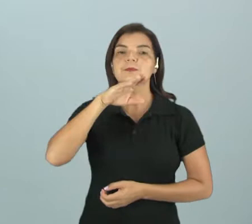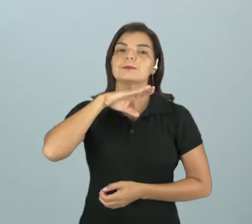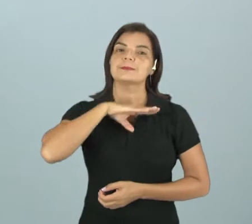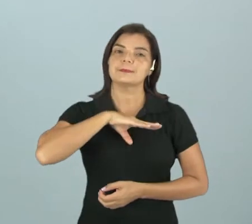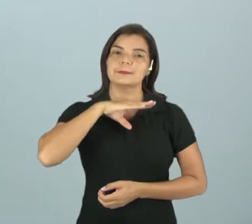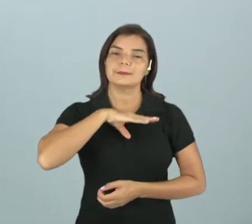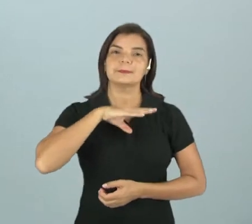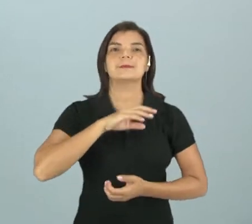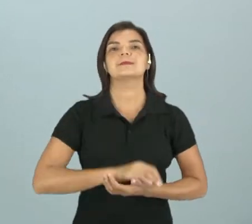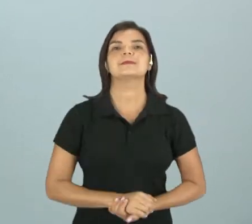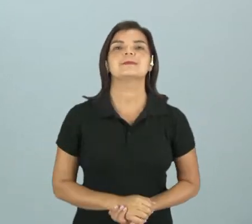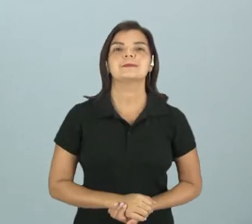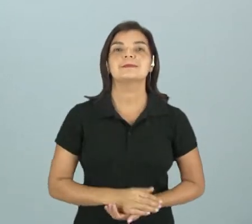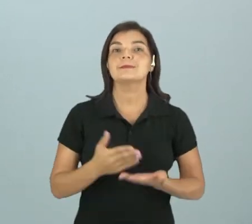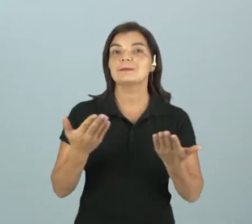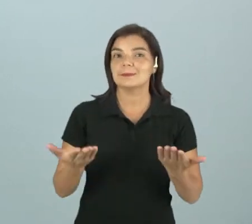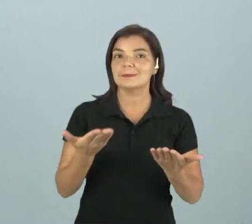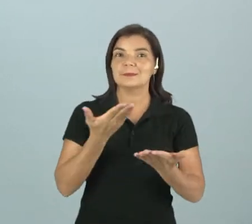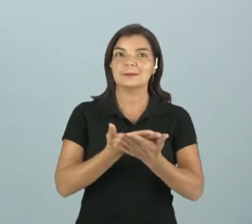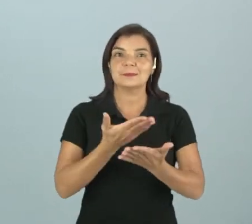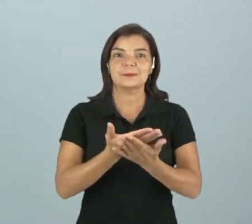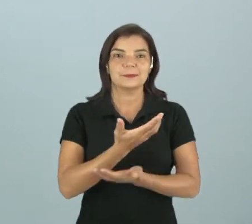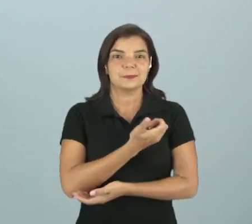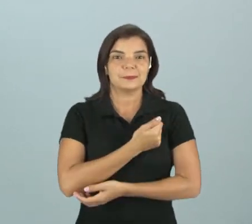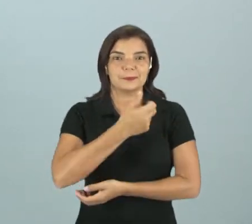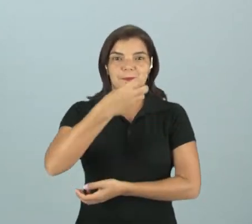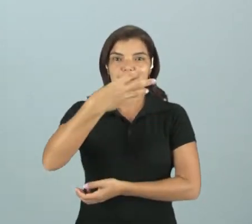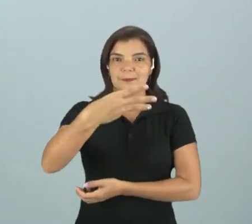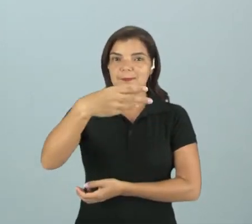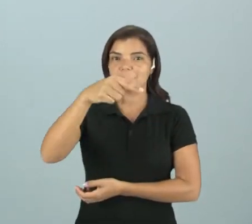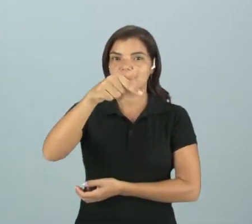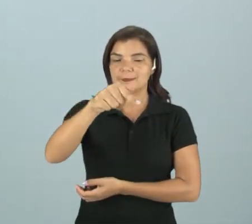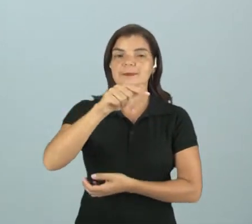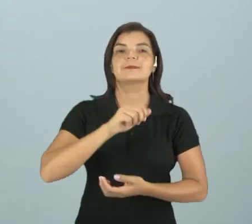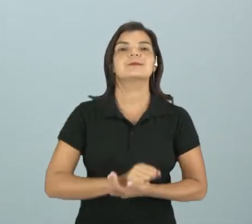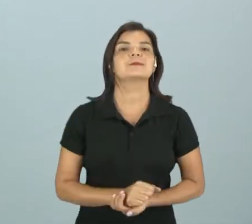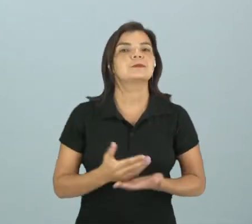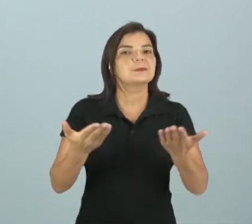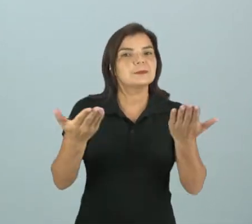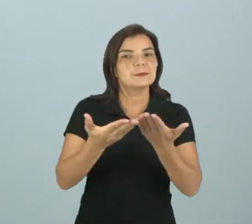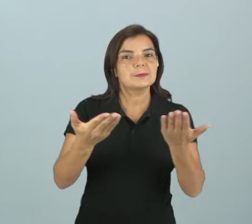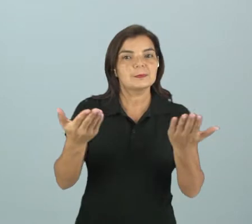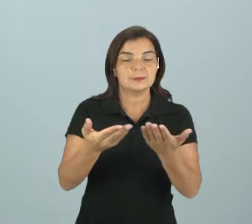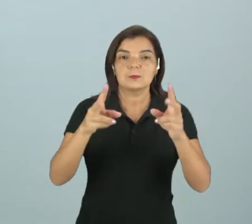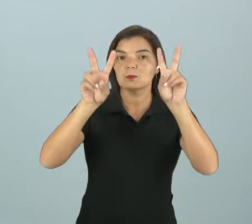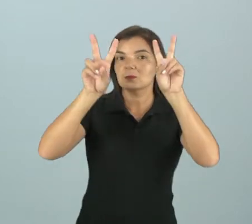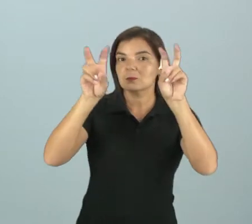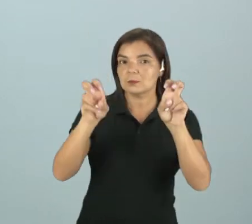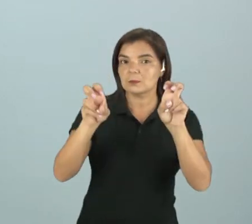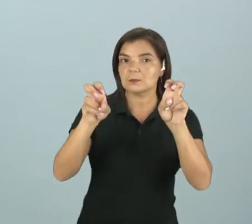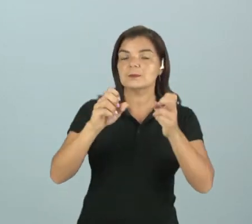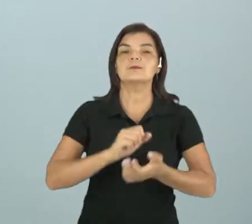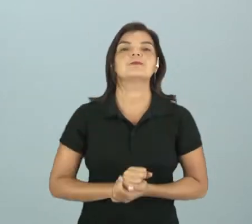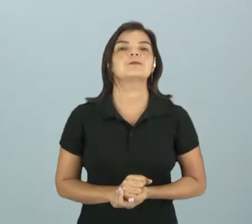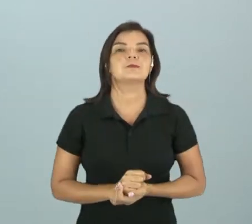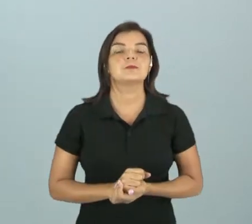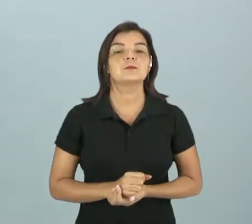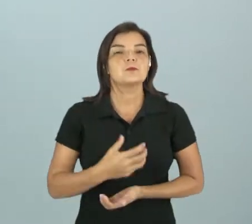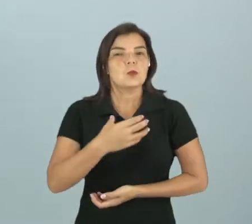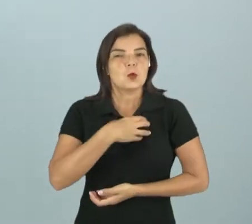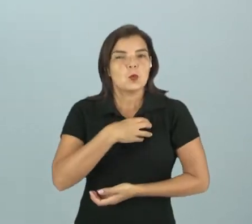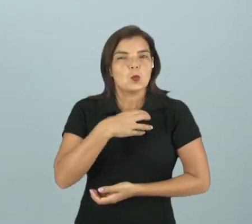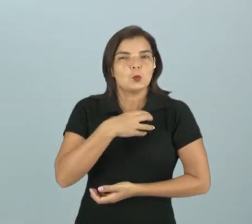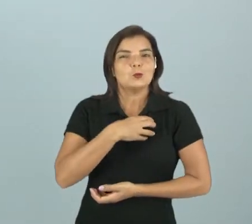Língua Portuguesa. Essa é a nossa aula número 37. Hoje, o nosso tema será o